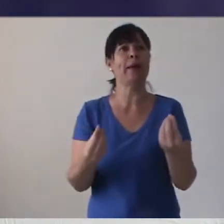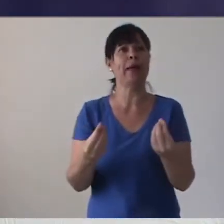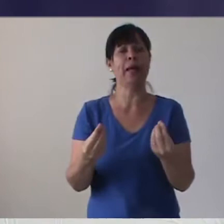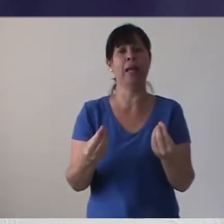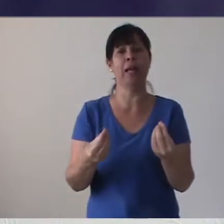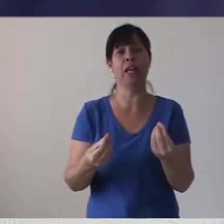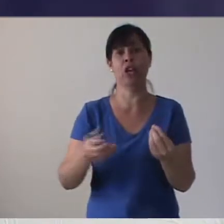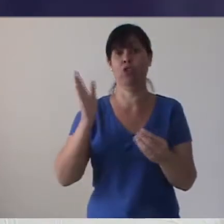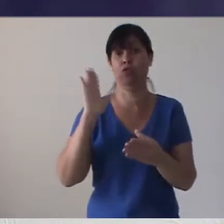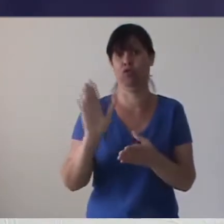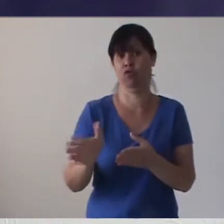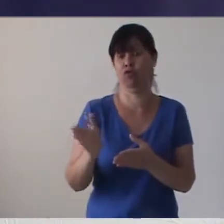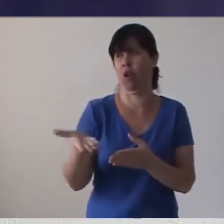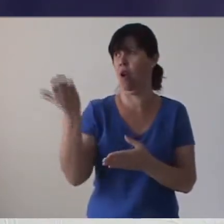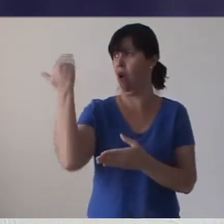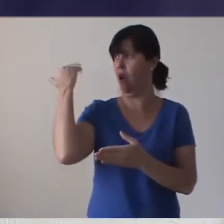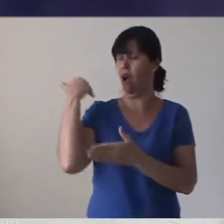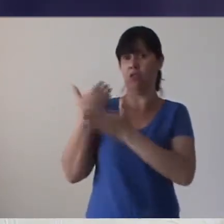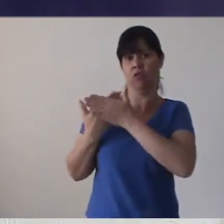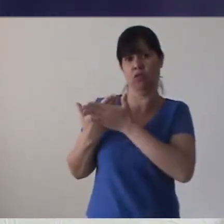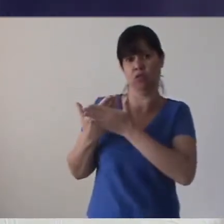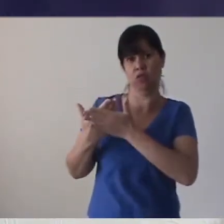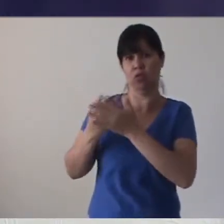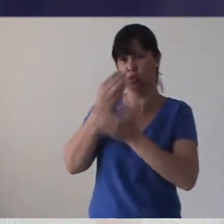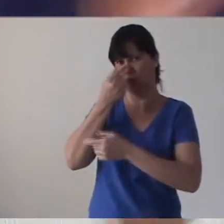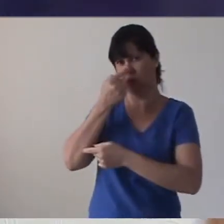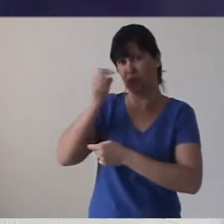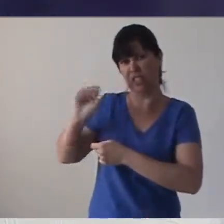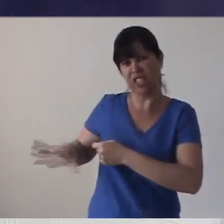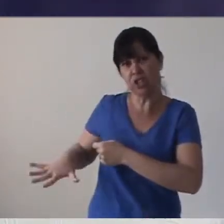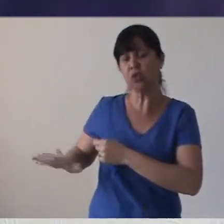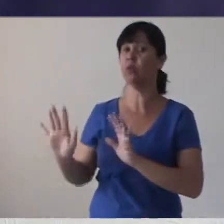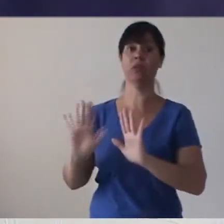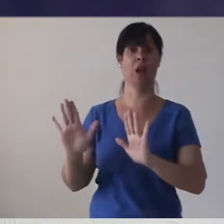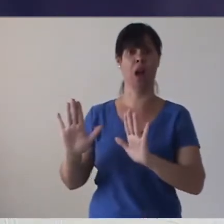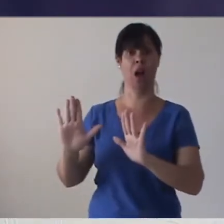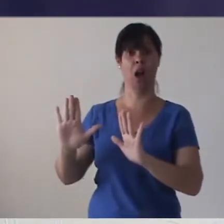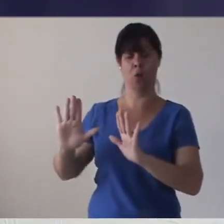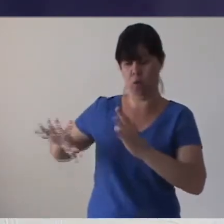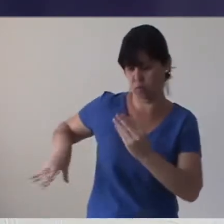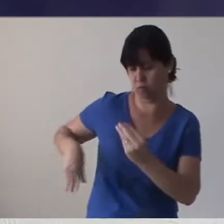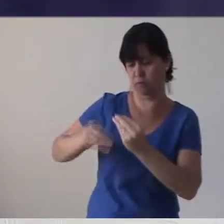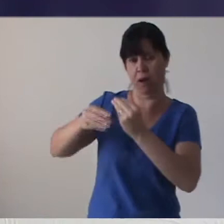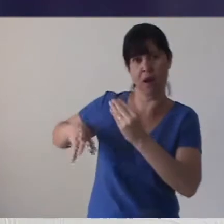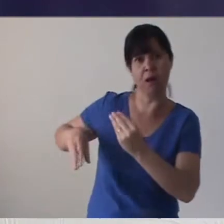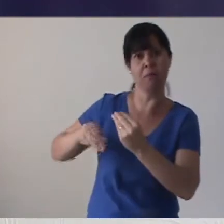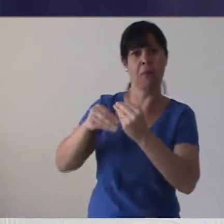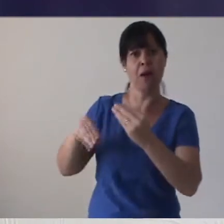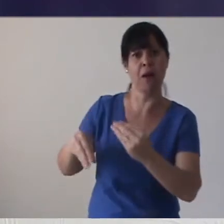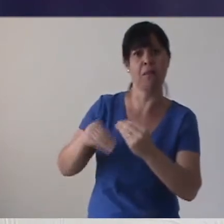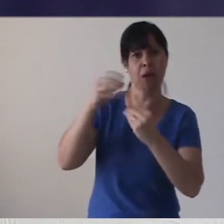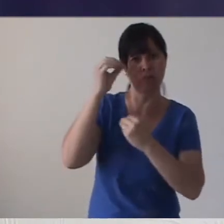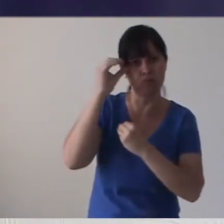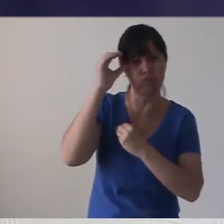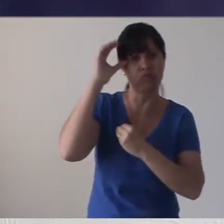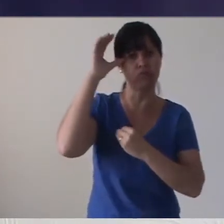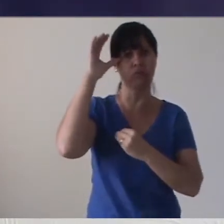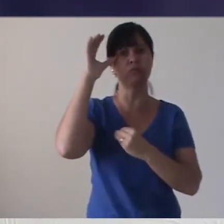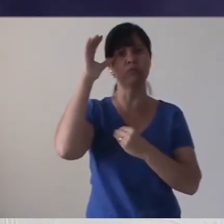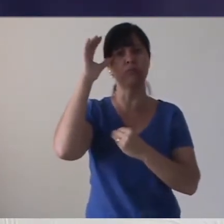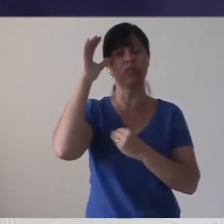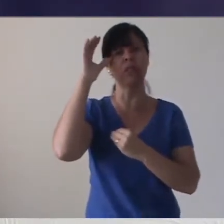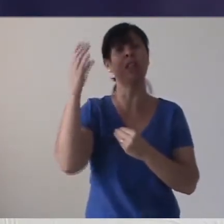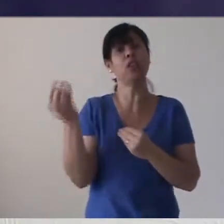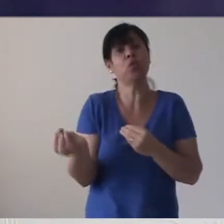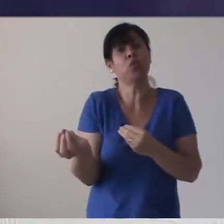Não se diz que o que foi estudado vai ser jogado fora, não. Eles se unem agora, tá?